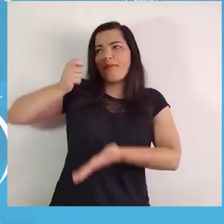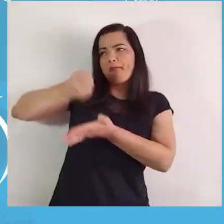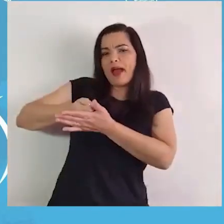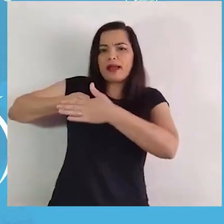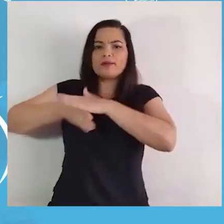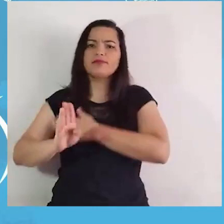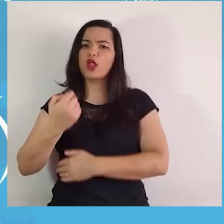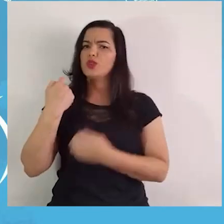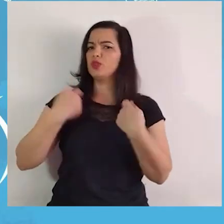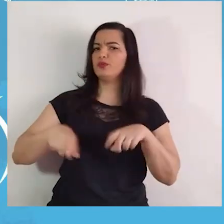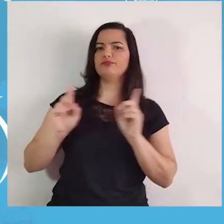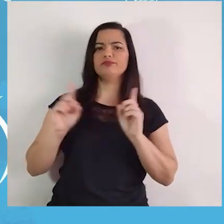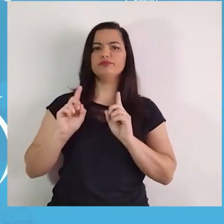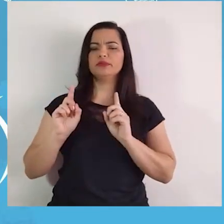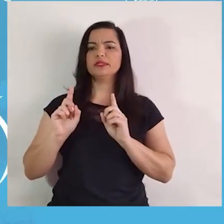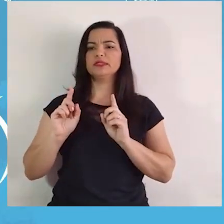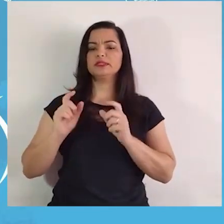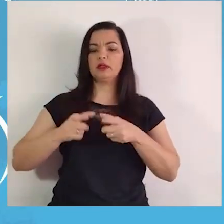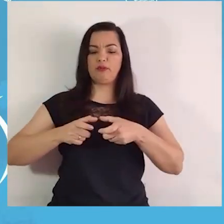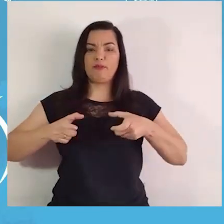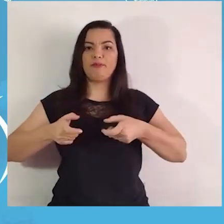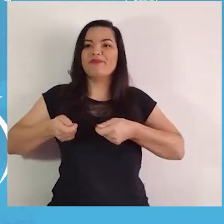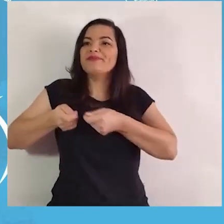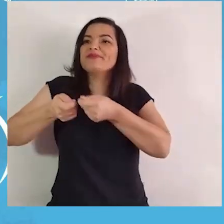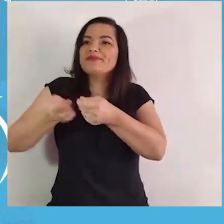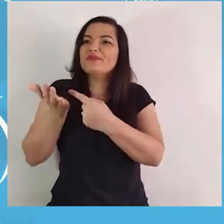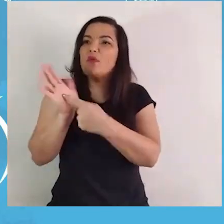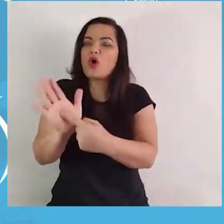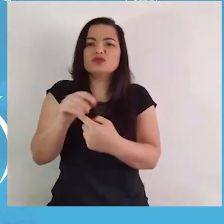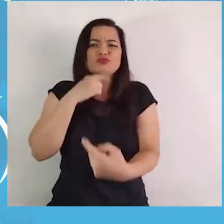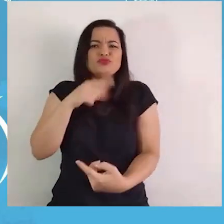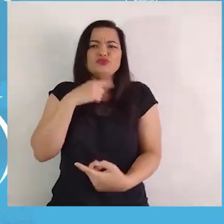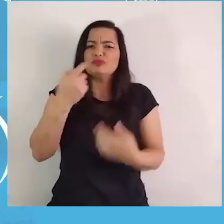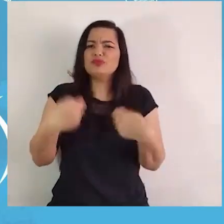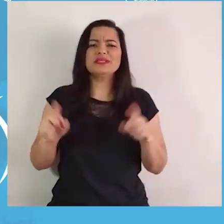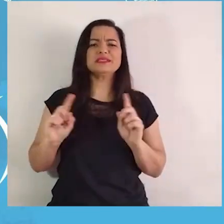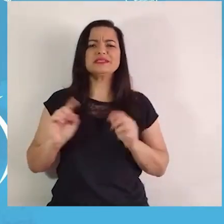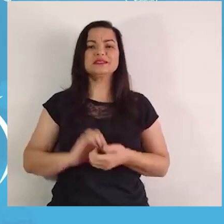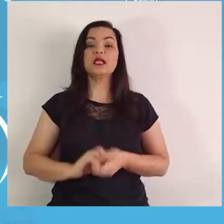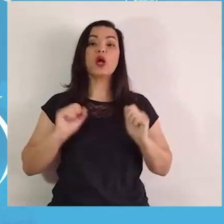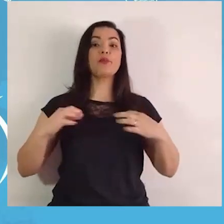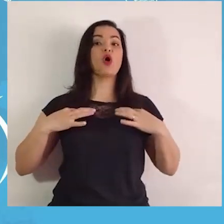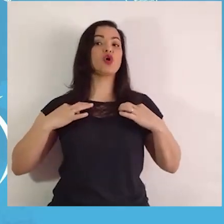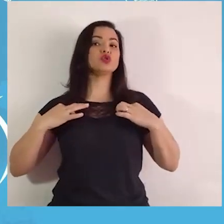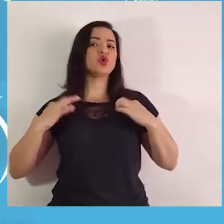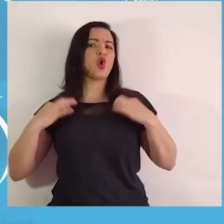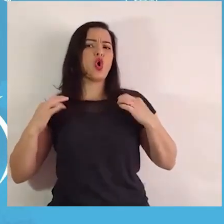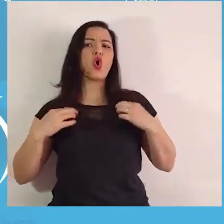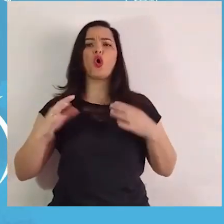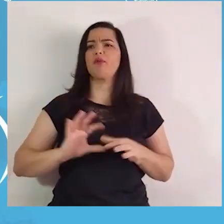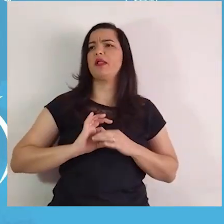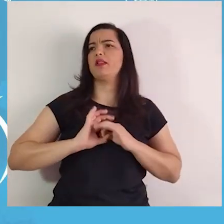entrar. Não tem um ingresso nesse parque. Podemos nos vestir de forma